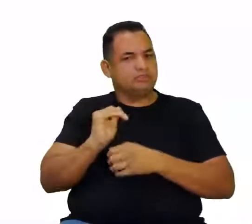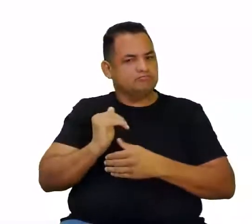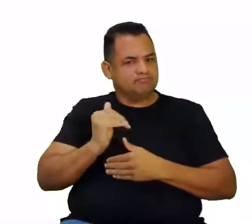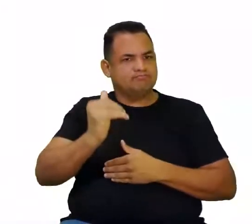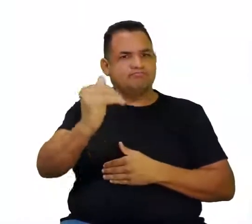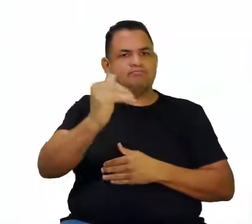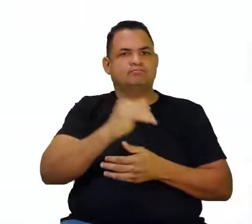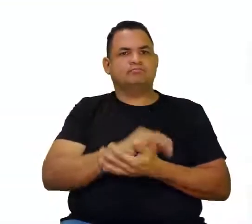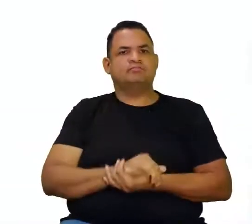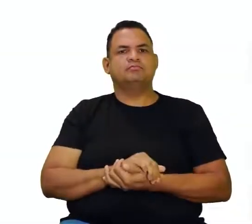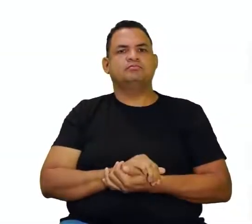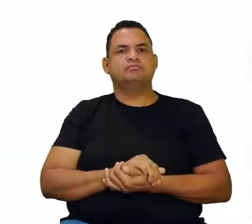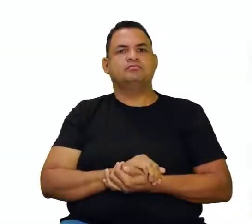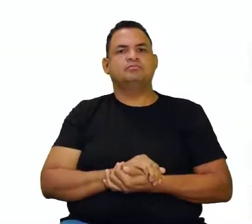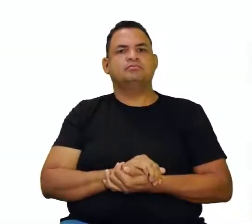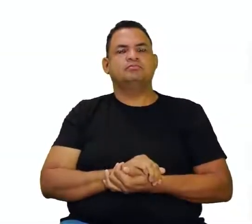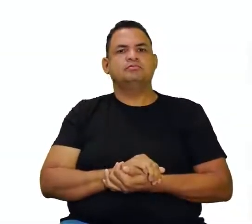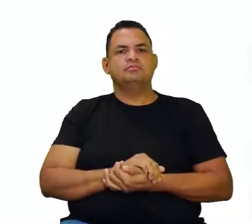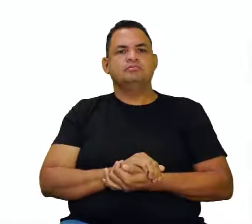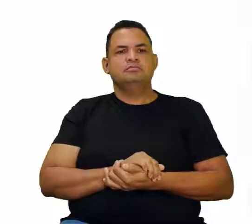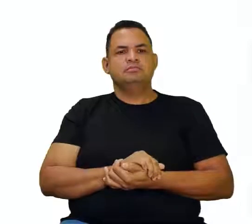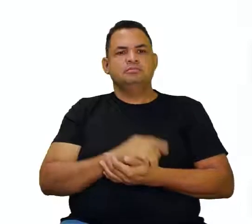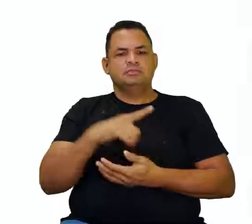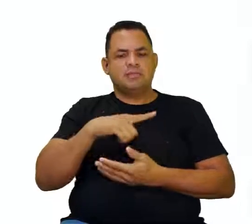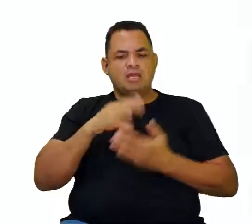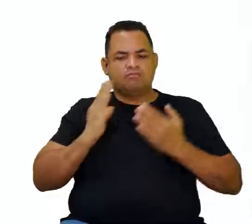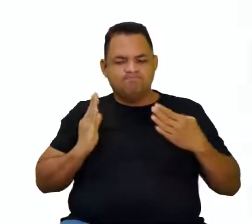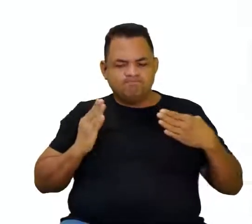para vocês. Vamos lá. Foco na